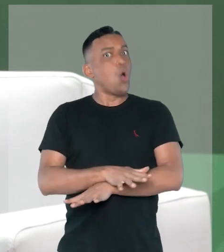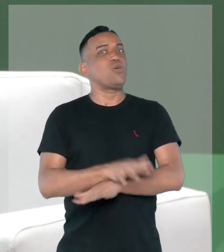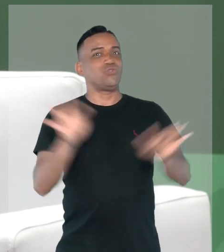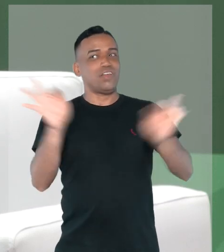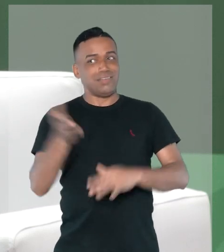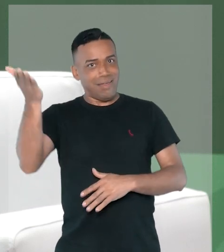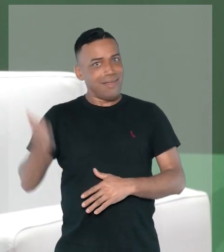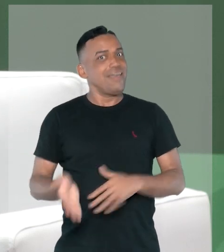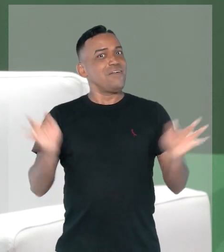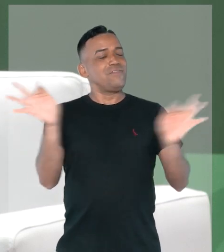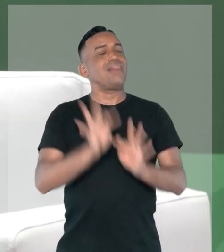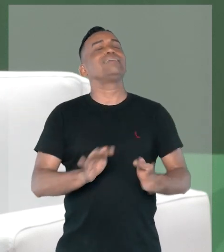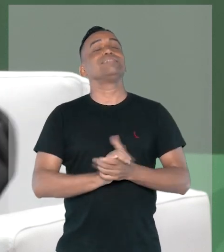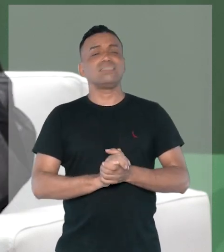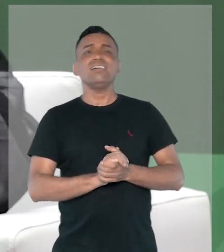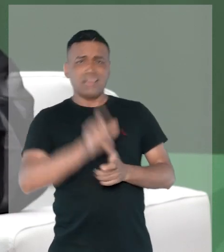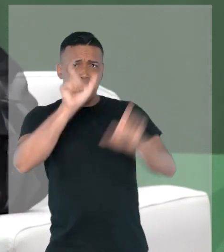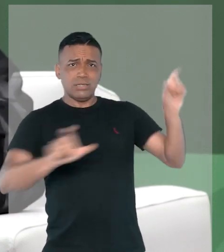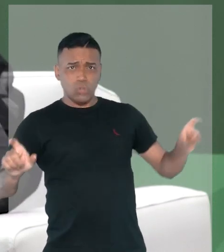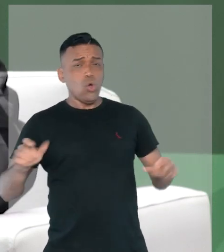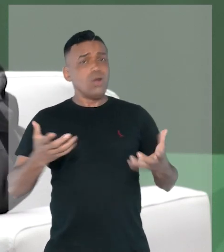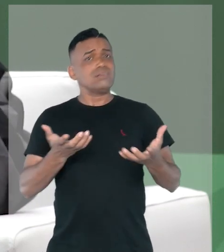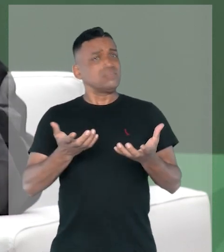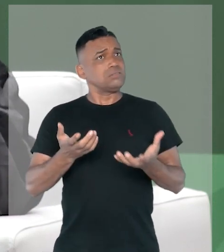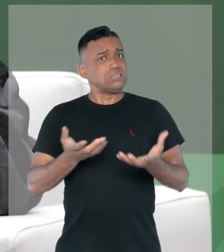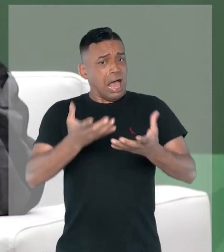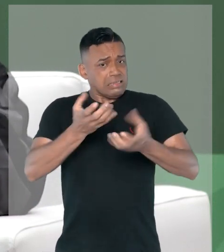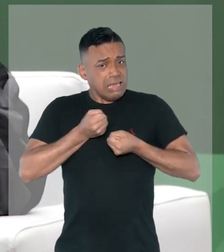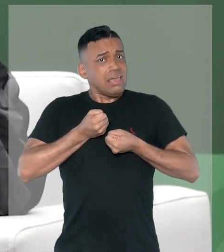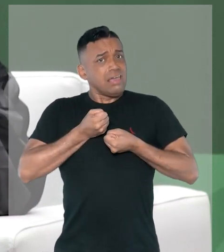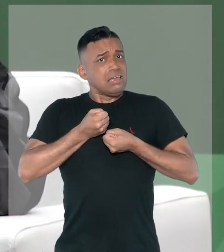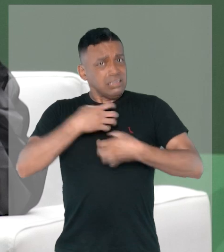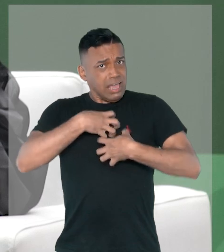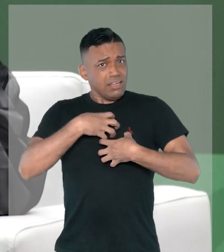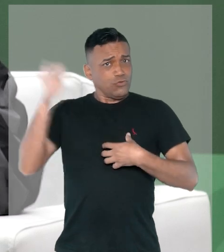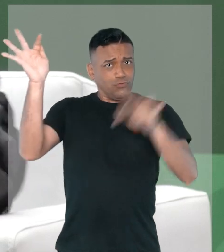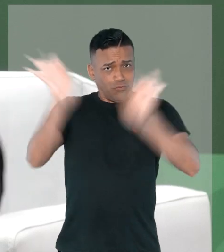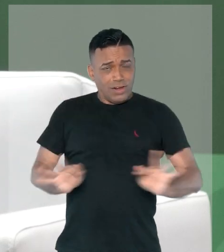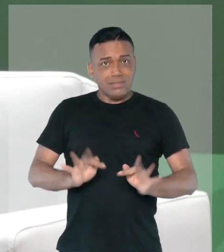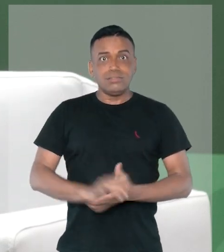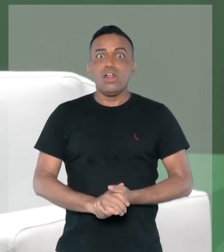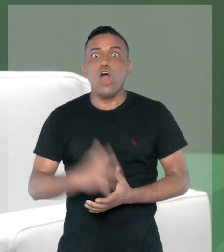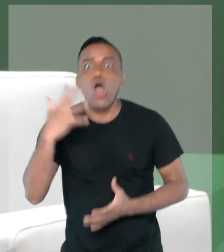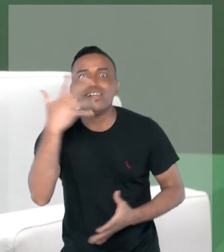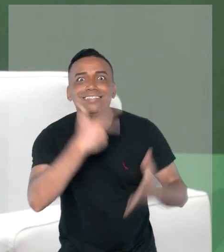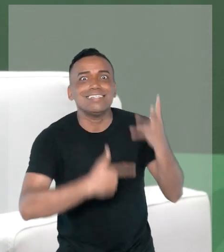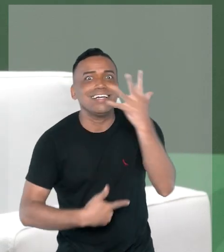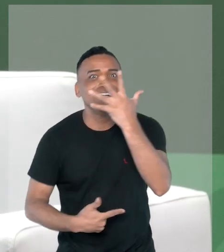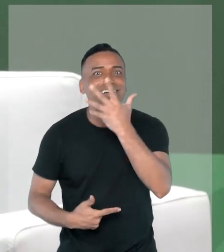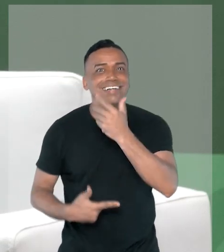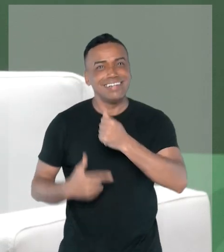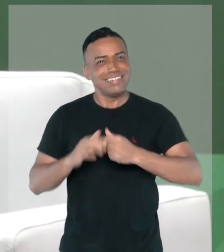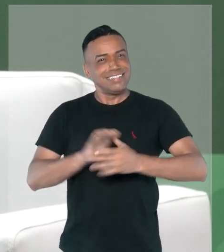com alguém aqui feliz na sala. Tem mais alguém aqui que se considere feliz nessa sala? Olha que